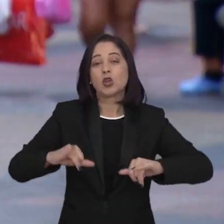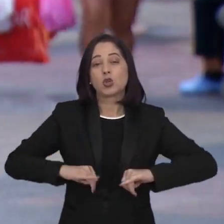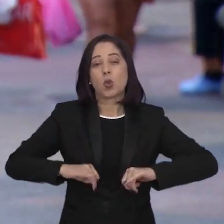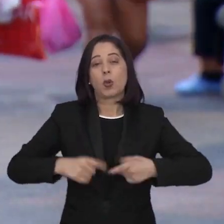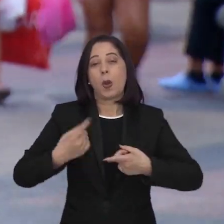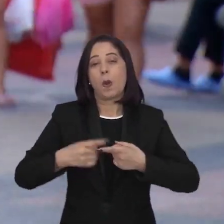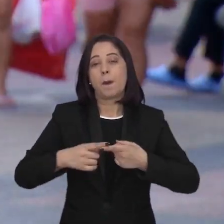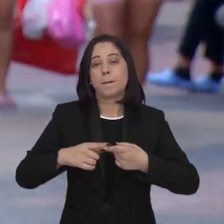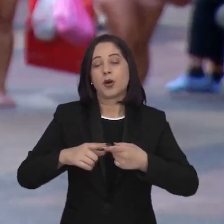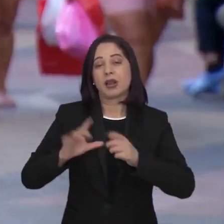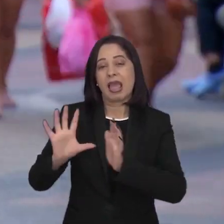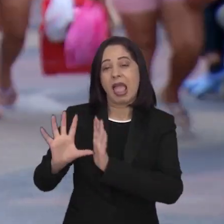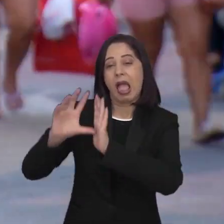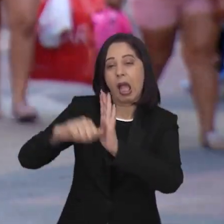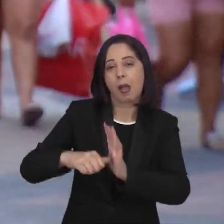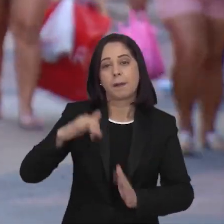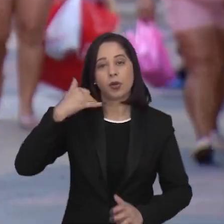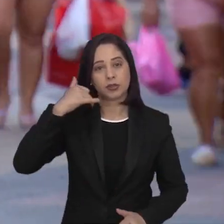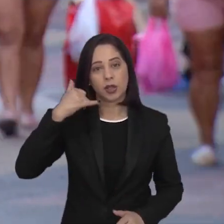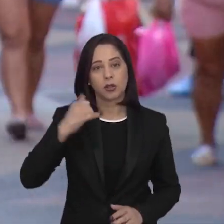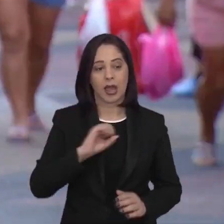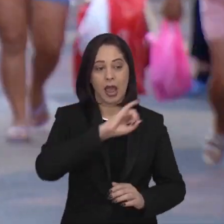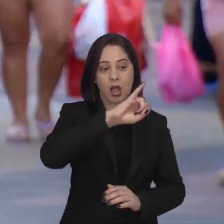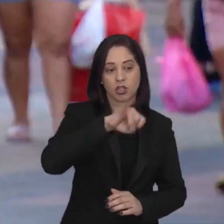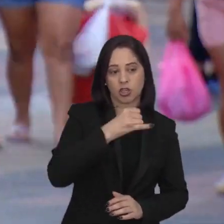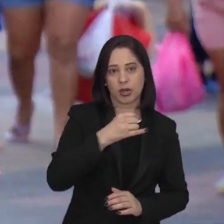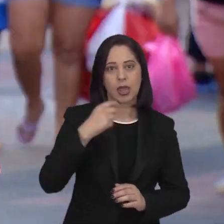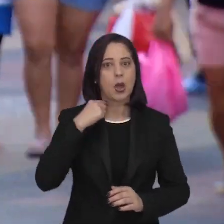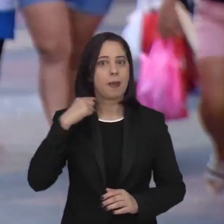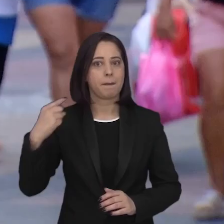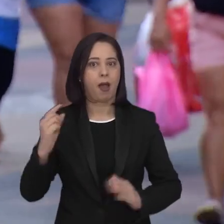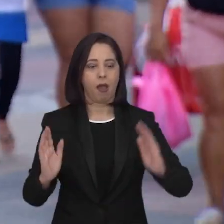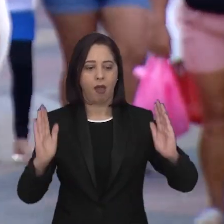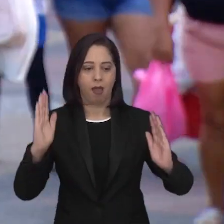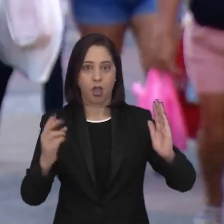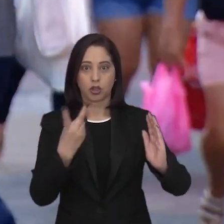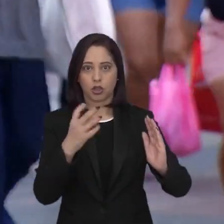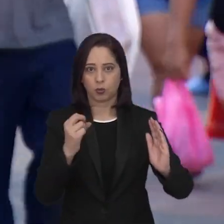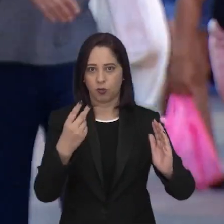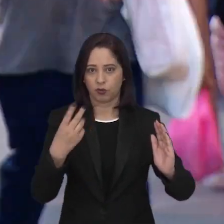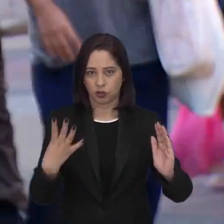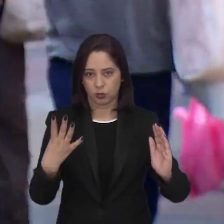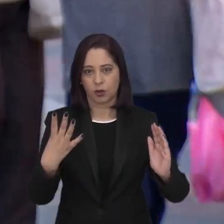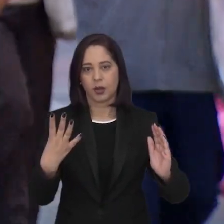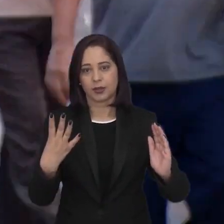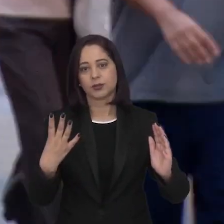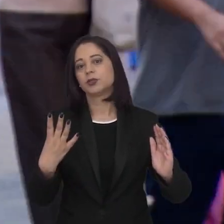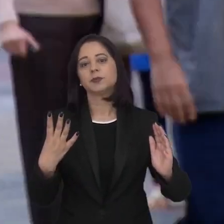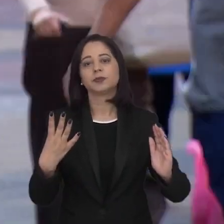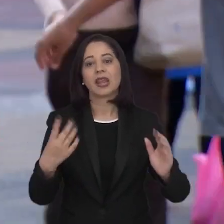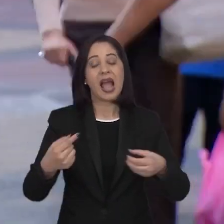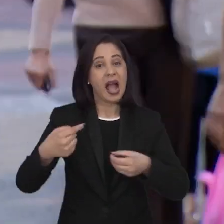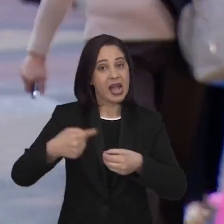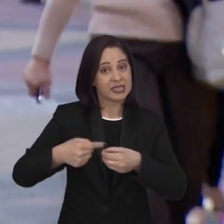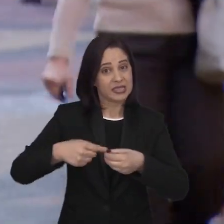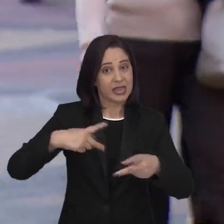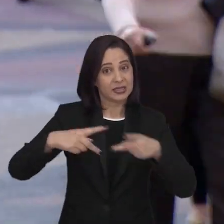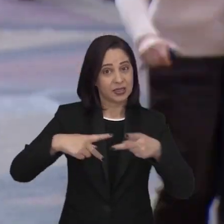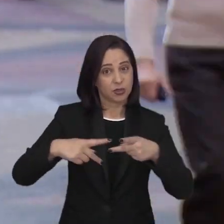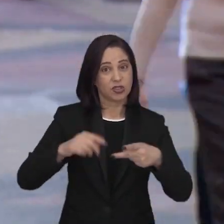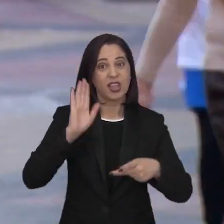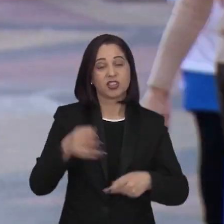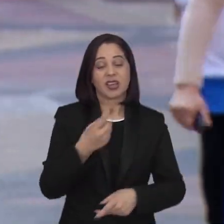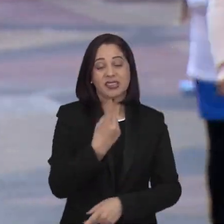em São José dos Campos entre janeiro e maio deste ano. De acordo com a Secretaria de Segurança Pública, neste período,